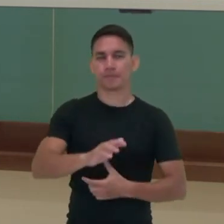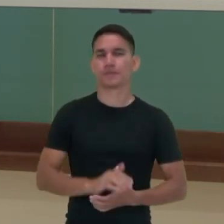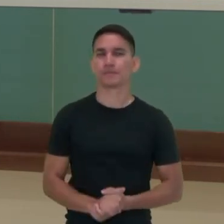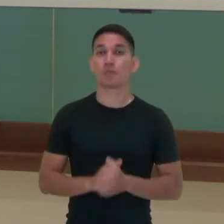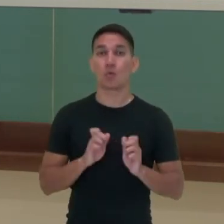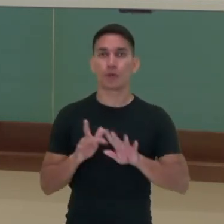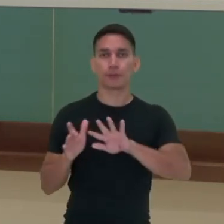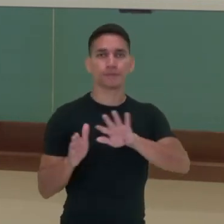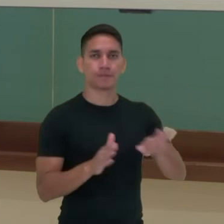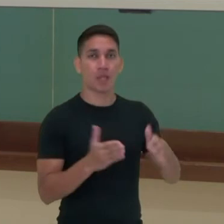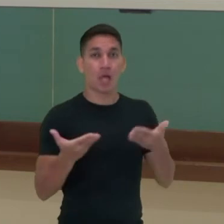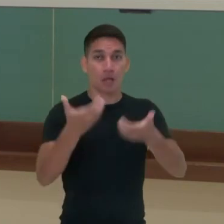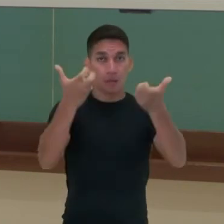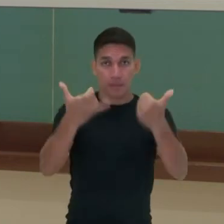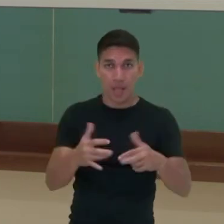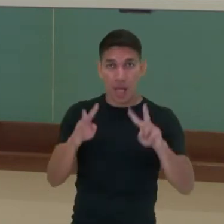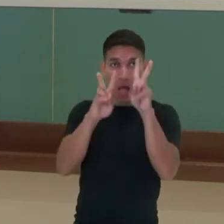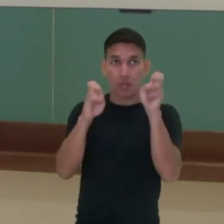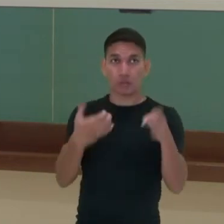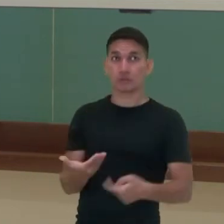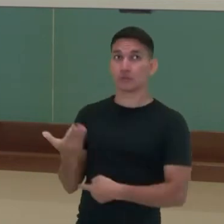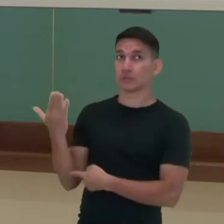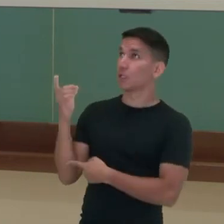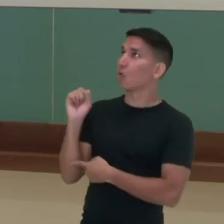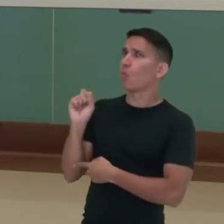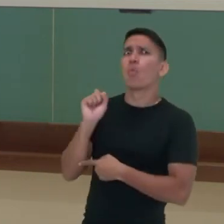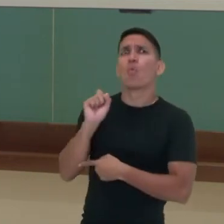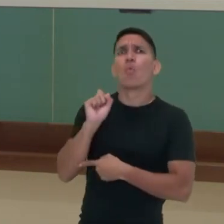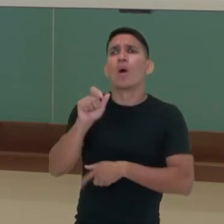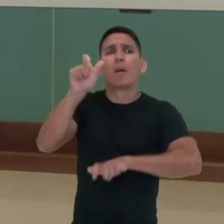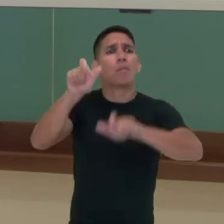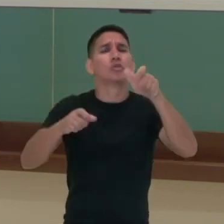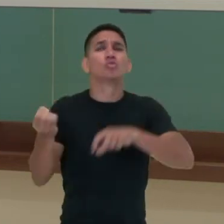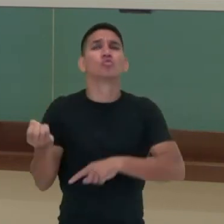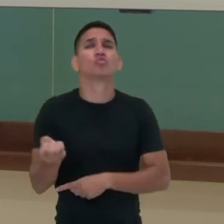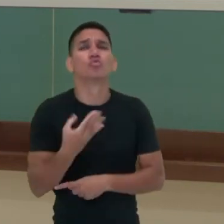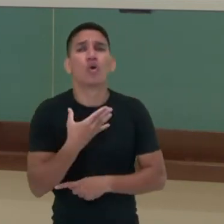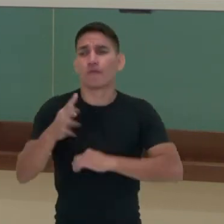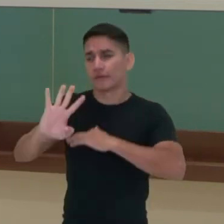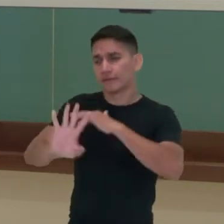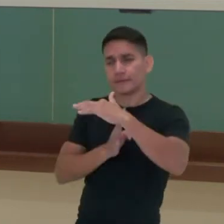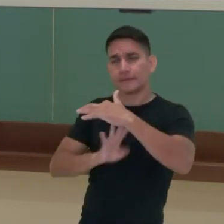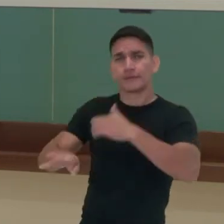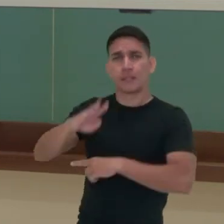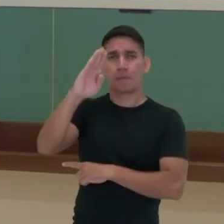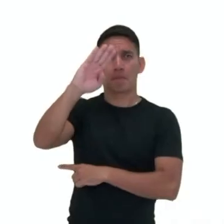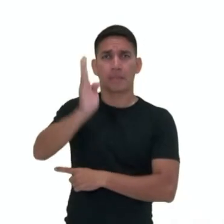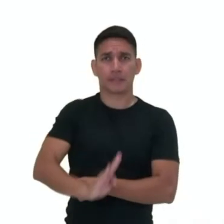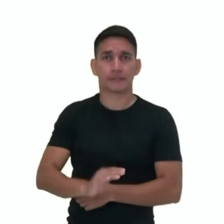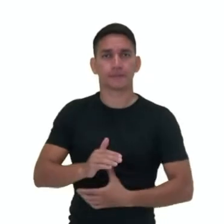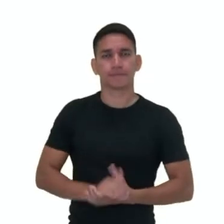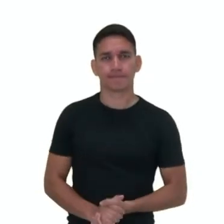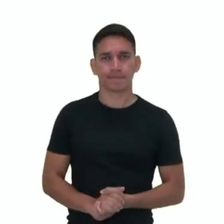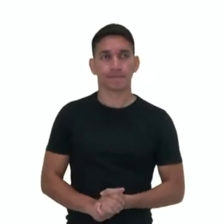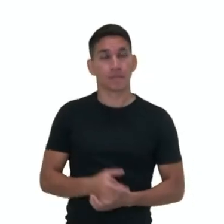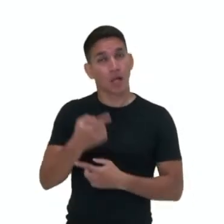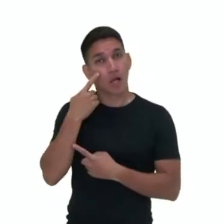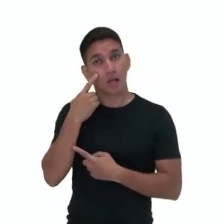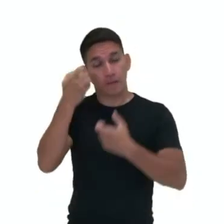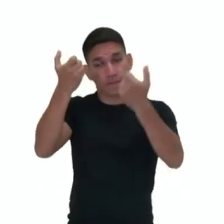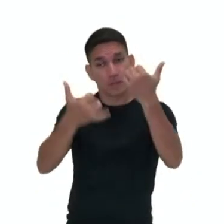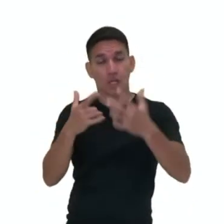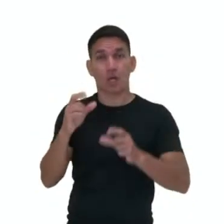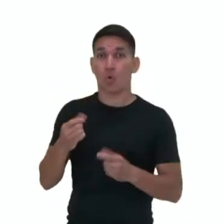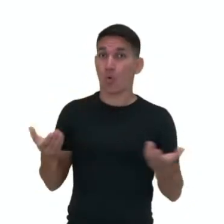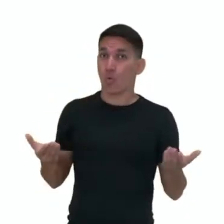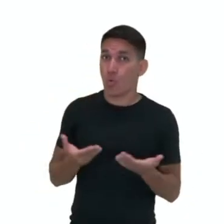Muito bem, então agora nós vamos falar, né? Mas quem são os novos imigrantes no Brasil? Vamos ver aqui então em detalhes. Olha só, atualmente